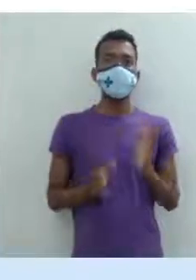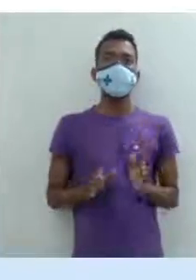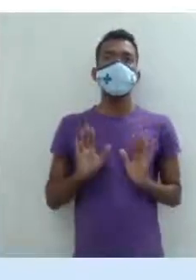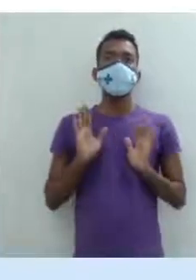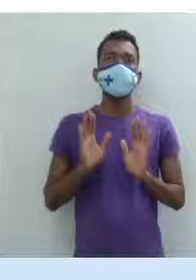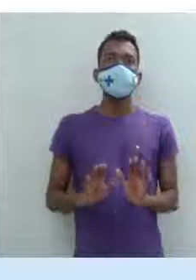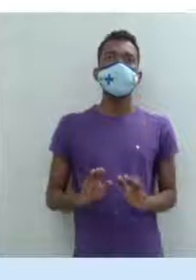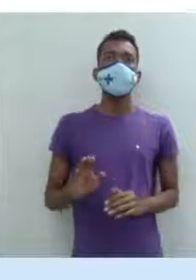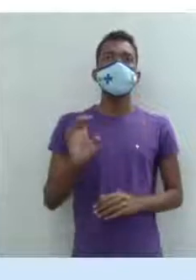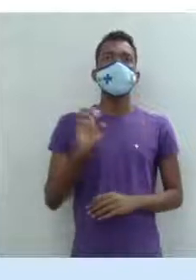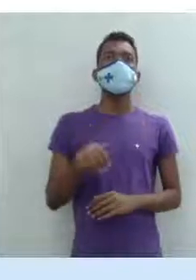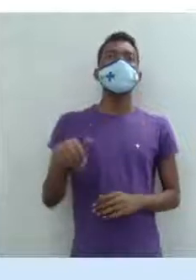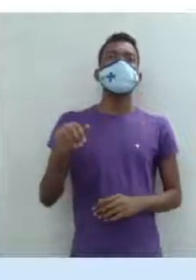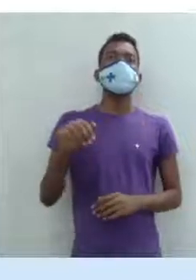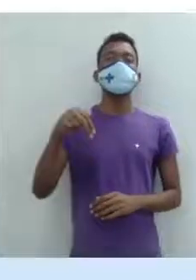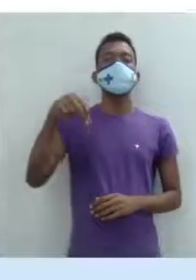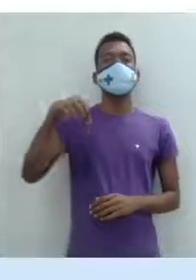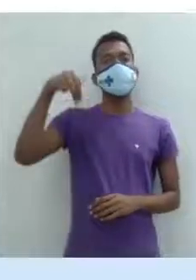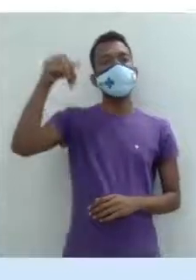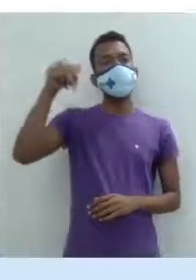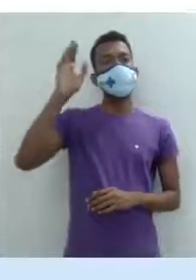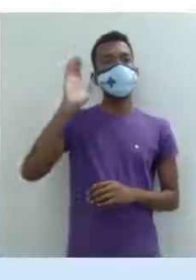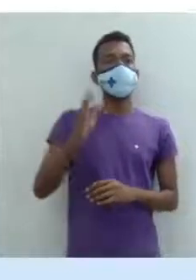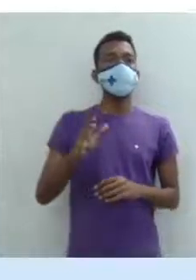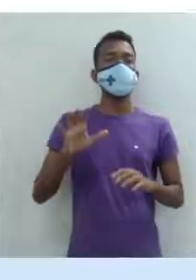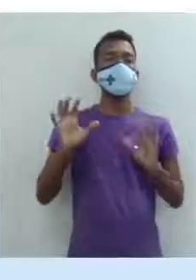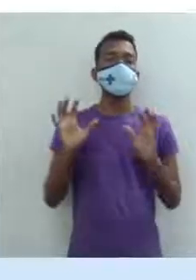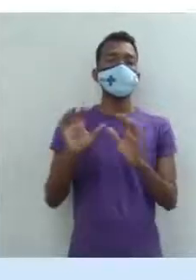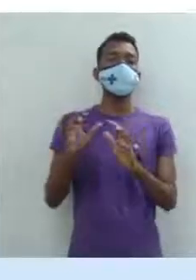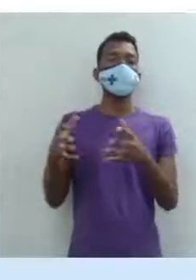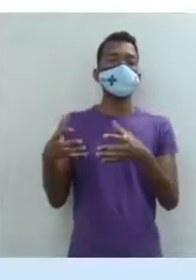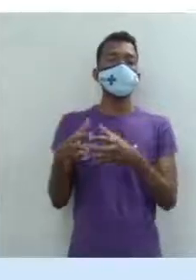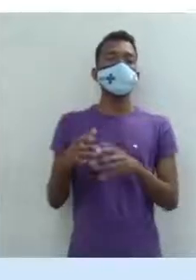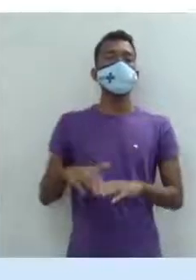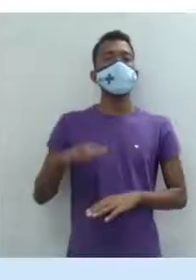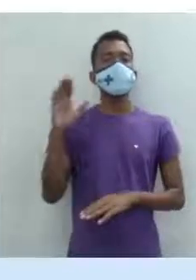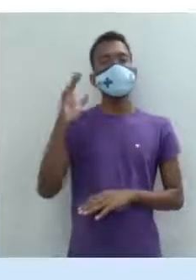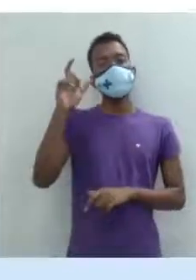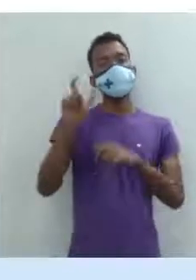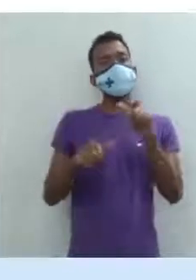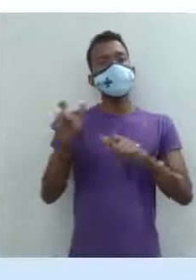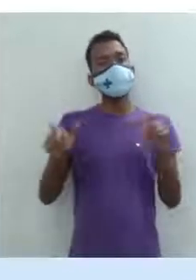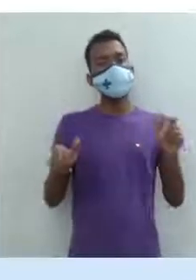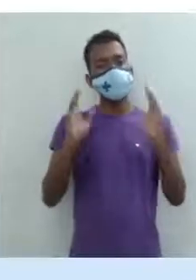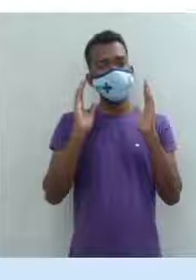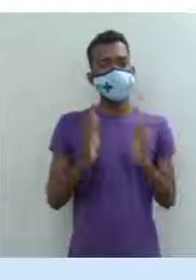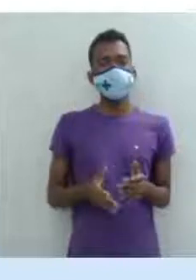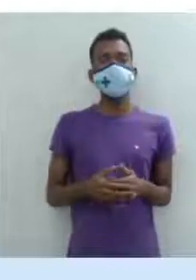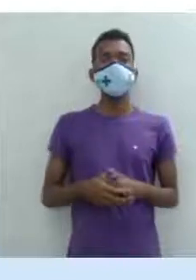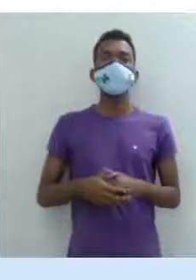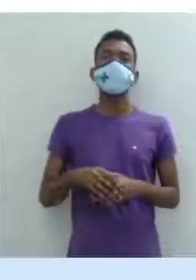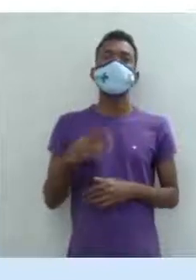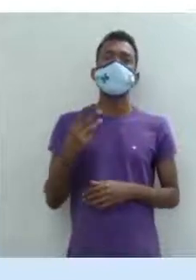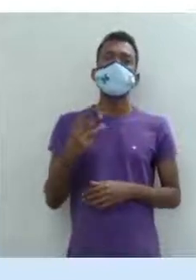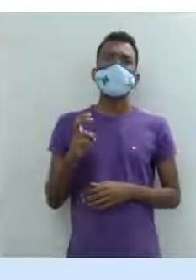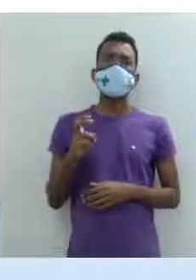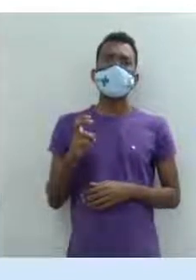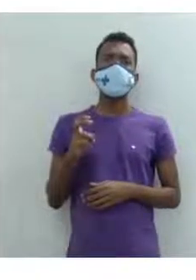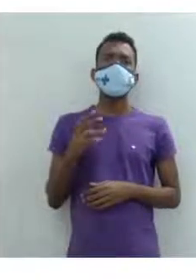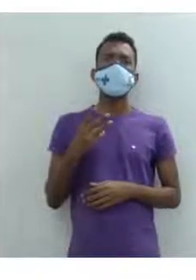norte é aquela que concentra o maior número de indivíduos. Chega a